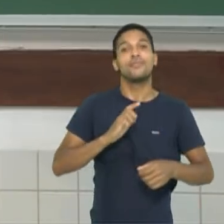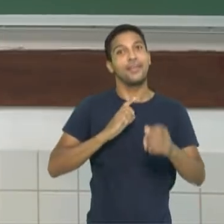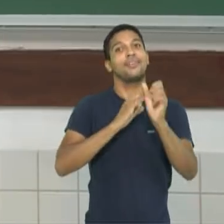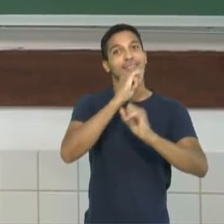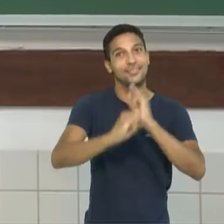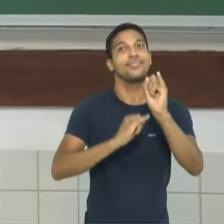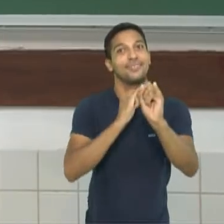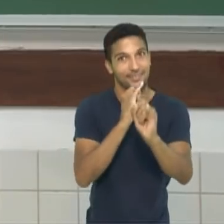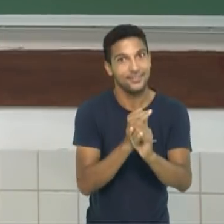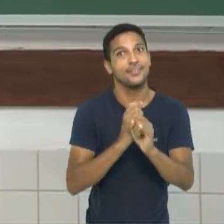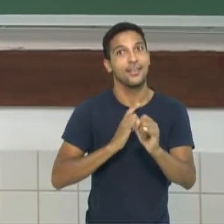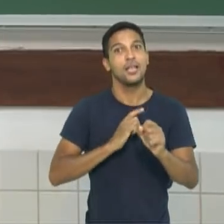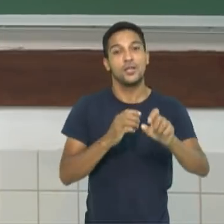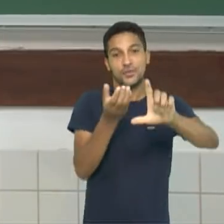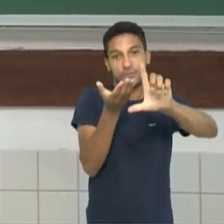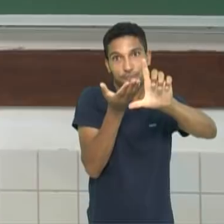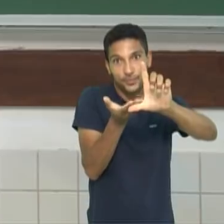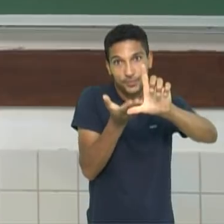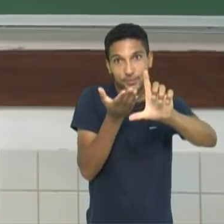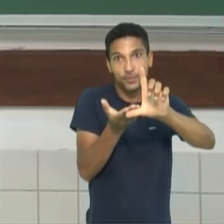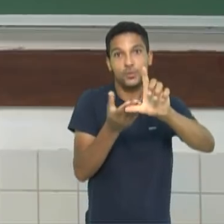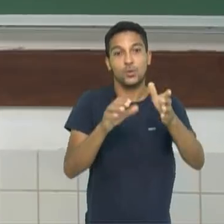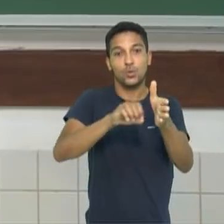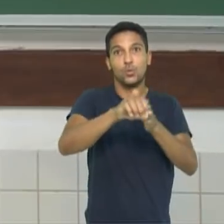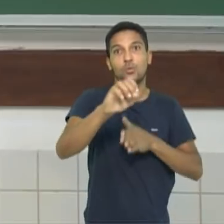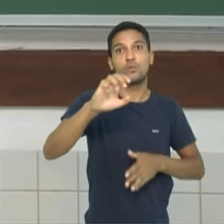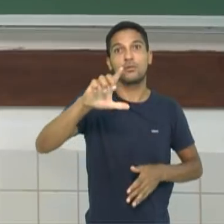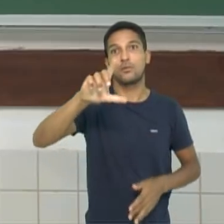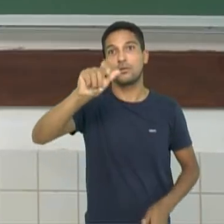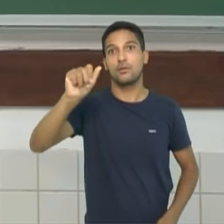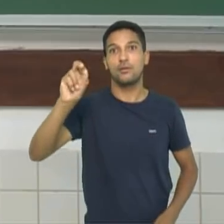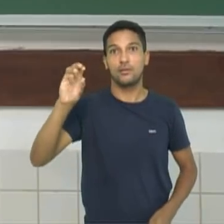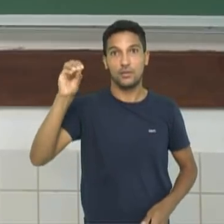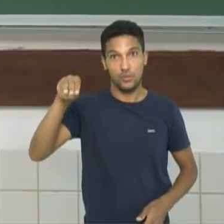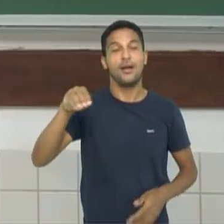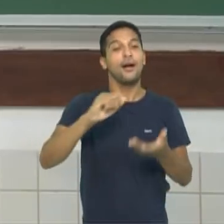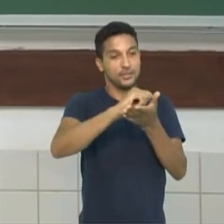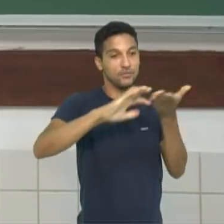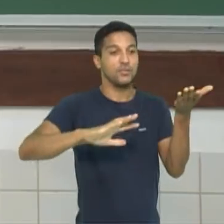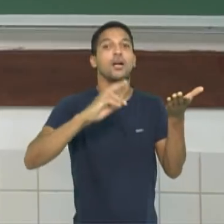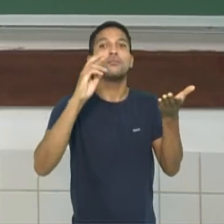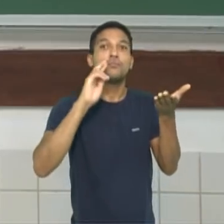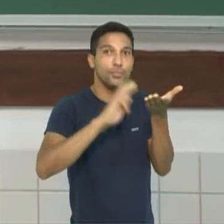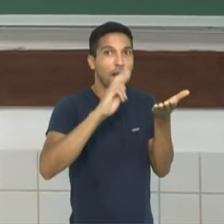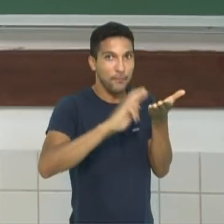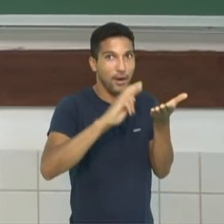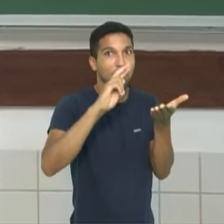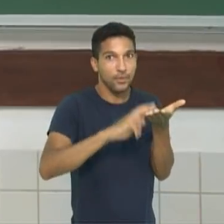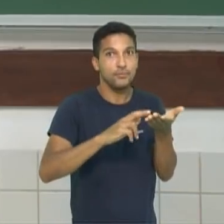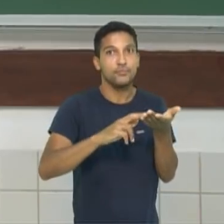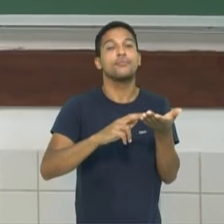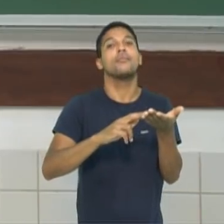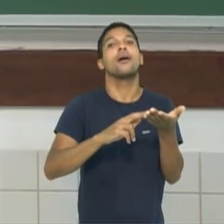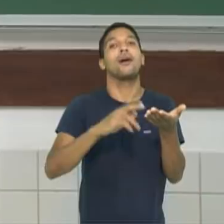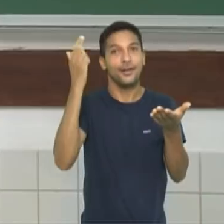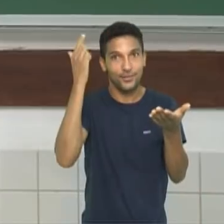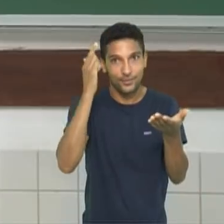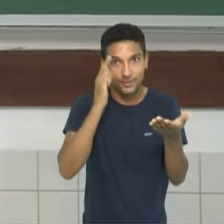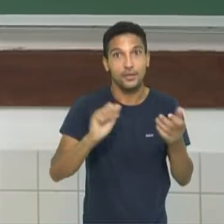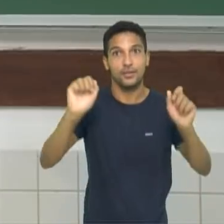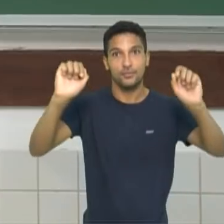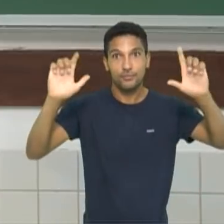está usando o Google Classroom, não esqueça de realizar a atividade obrigatória. É ela que vai garantir a